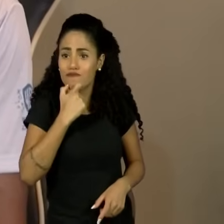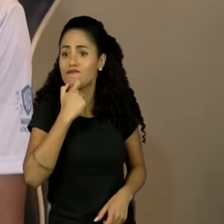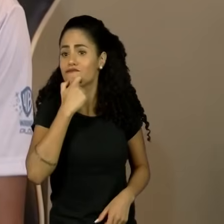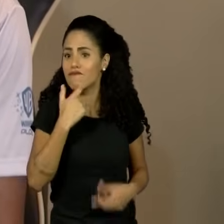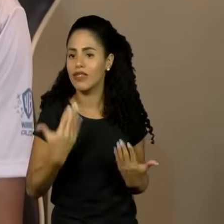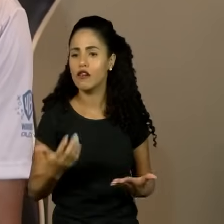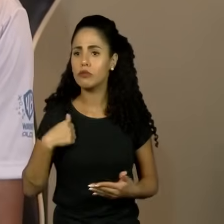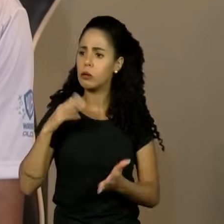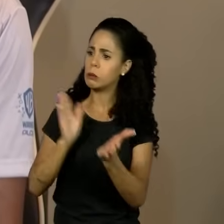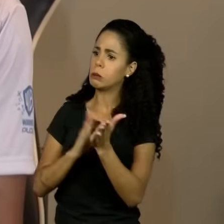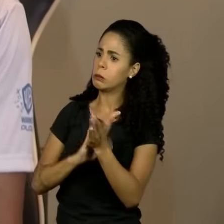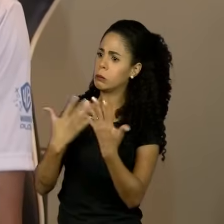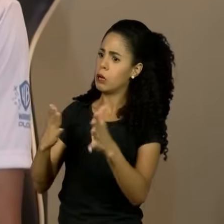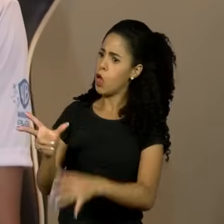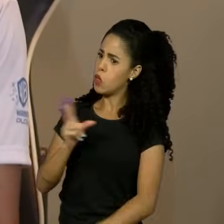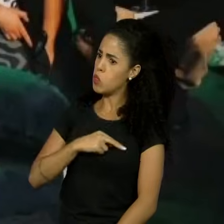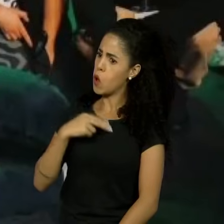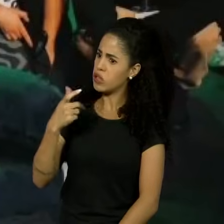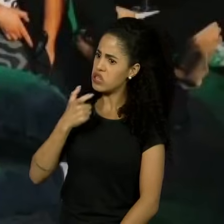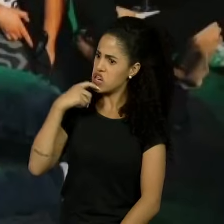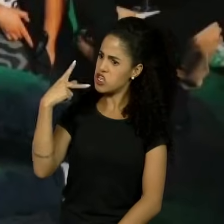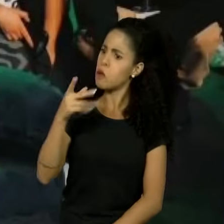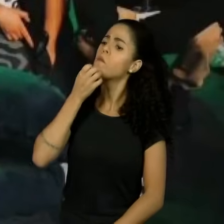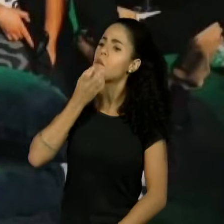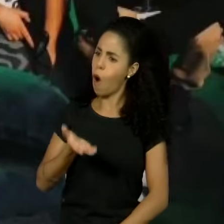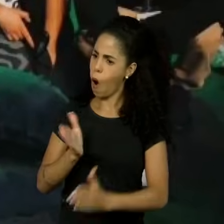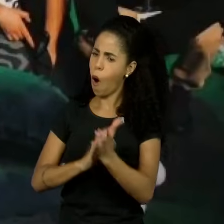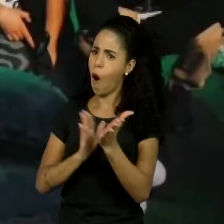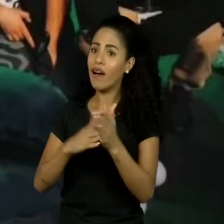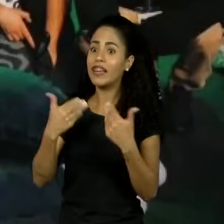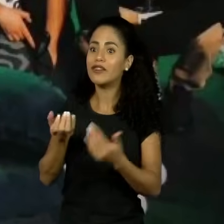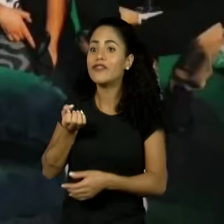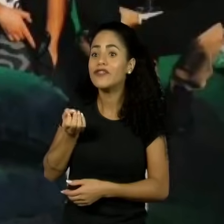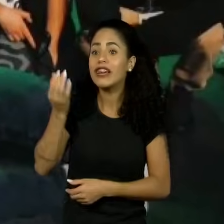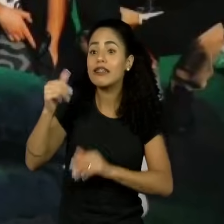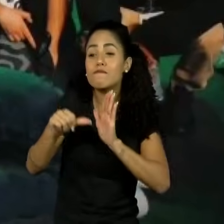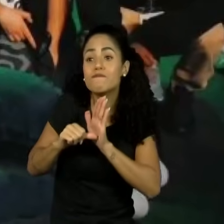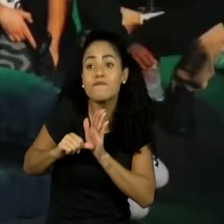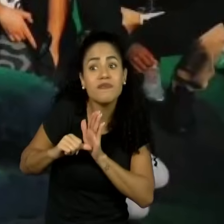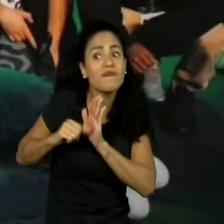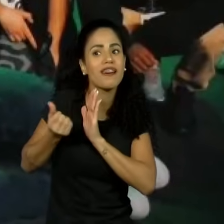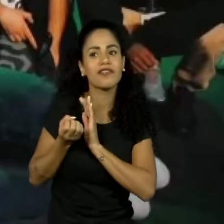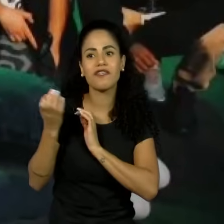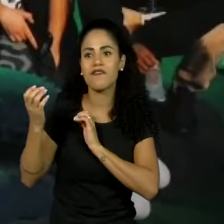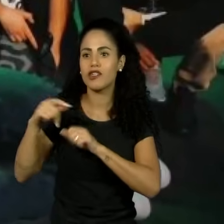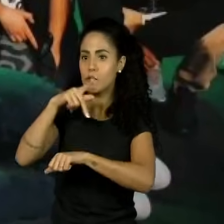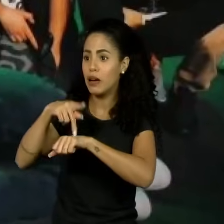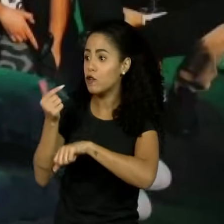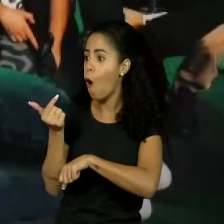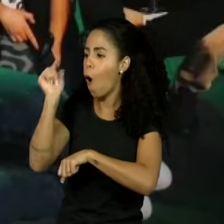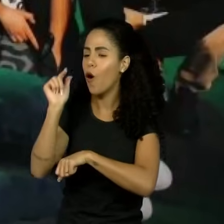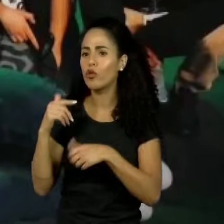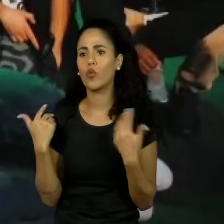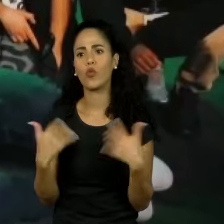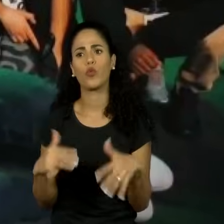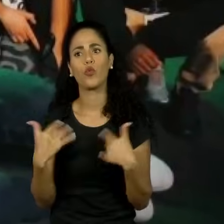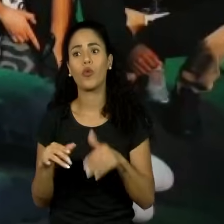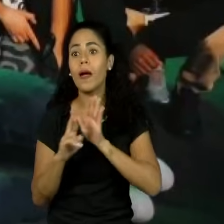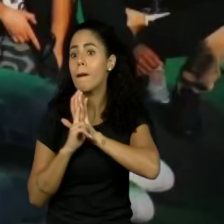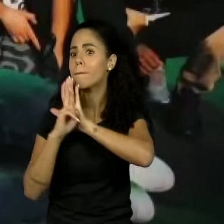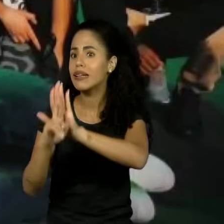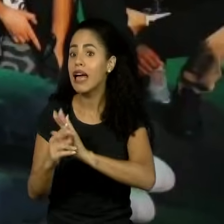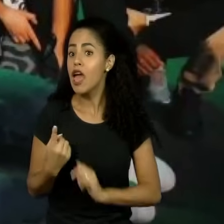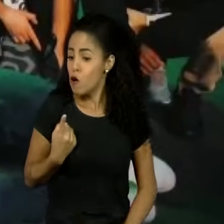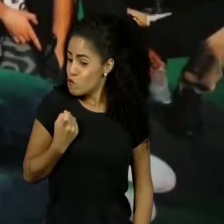o pessoal até elogiou lá meu inglês lá, inclusive. Viajar para fora do país assim, ainda mais para jogar, né? Para jogar, para representar o país, eu era o